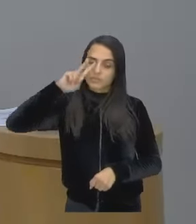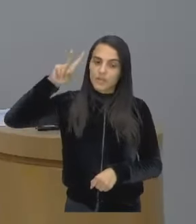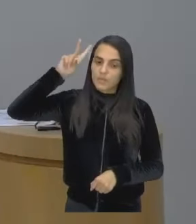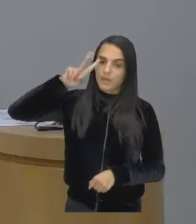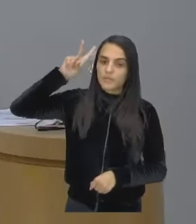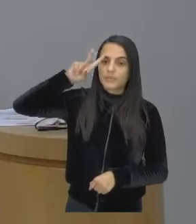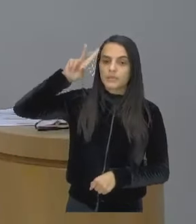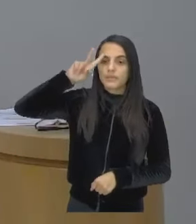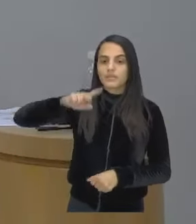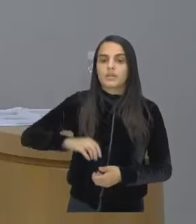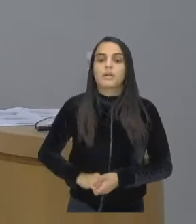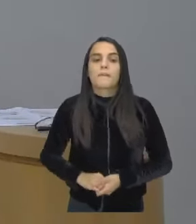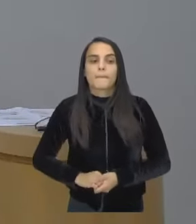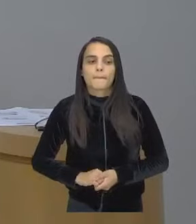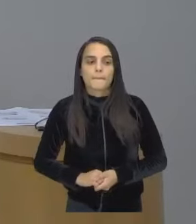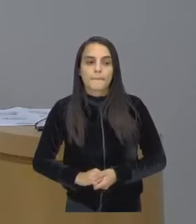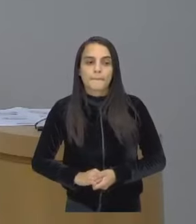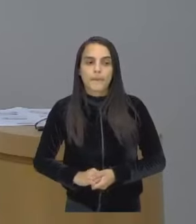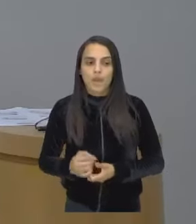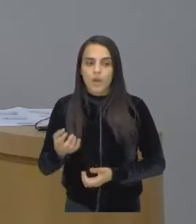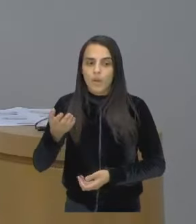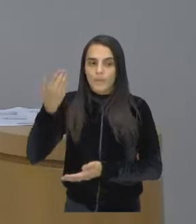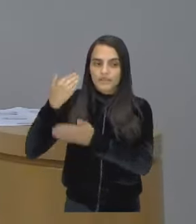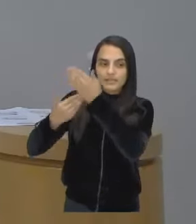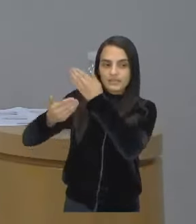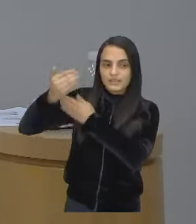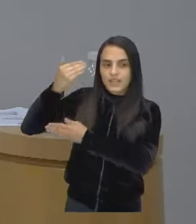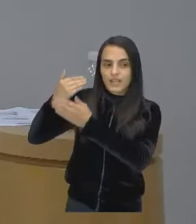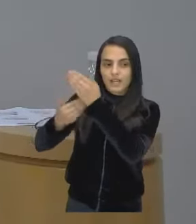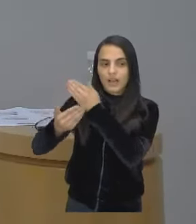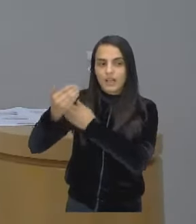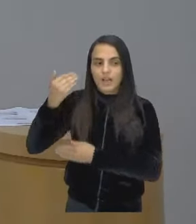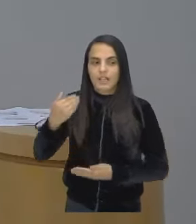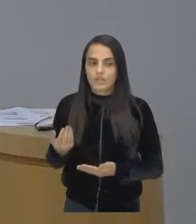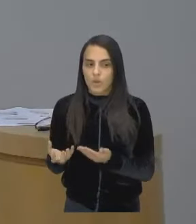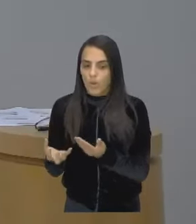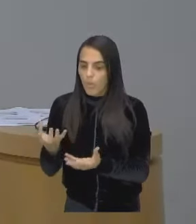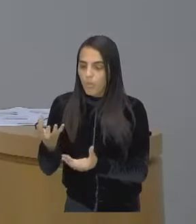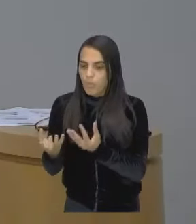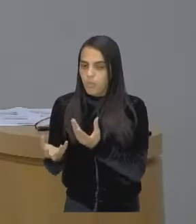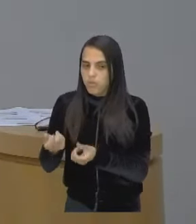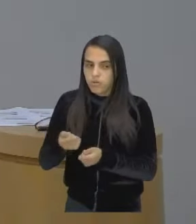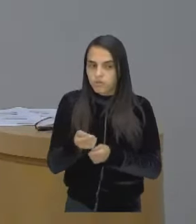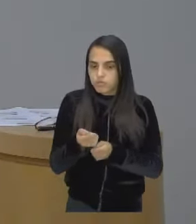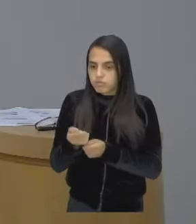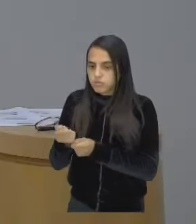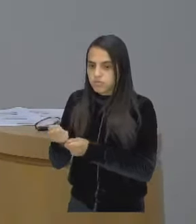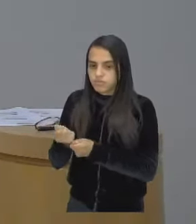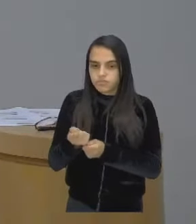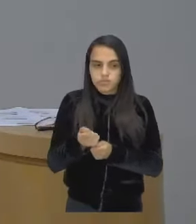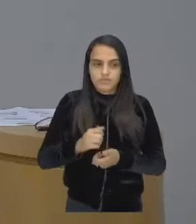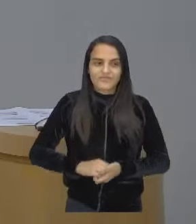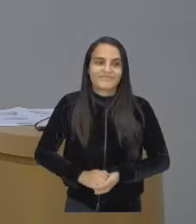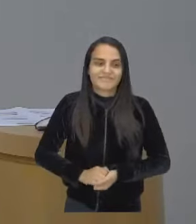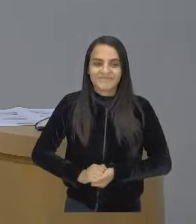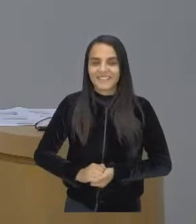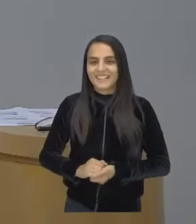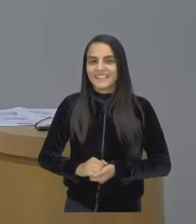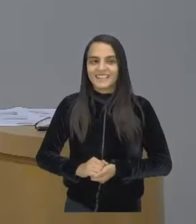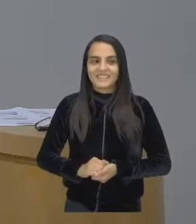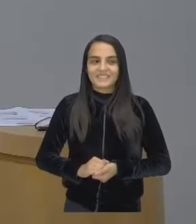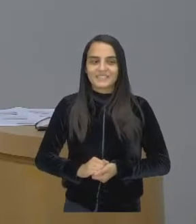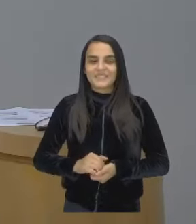de que bombeiros lá no passado só eram do sexo masculino, né? Depois, com a entrada do